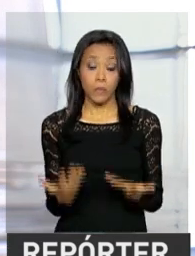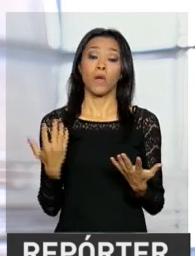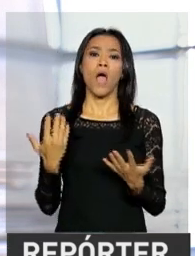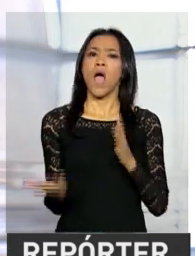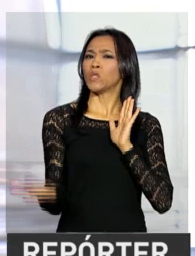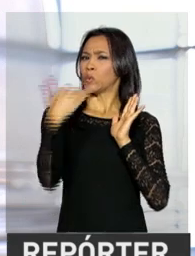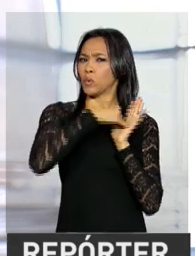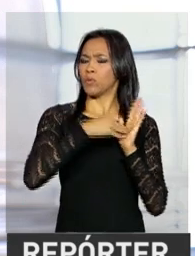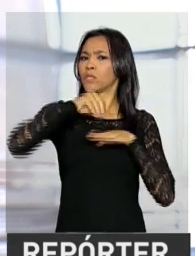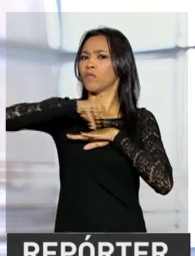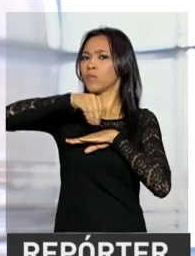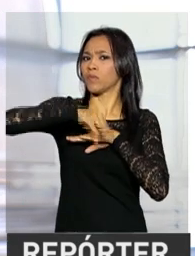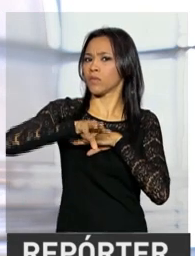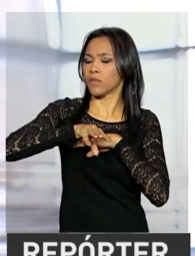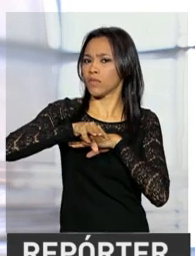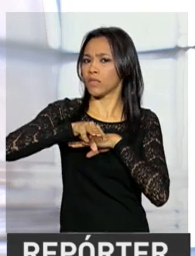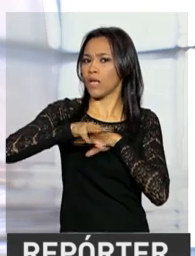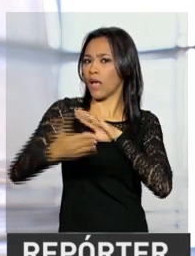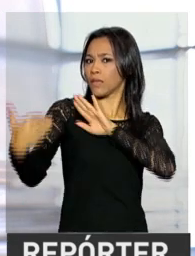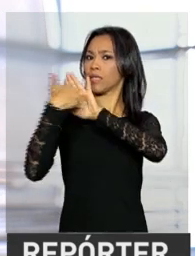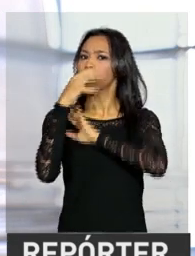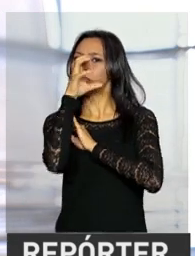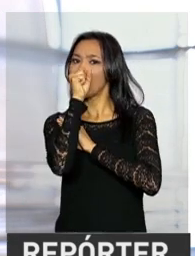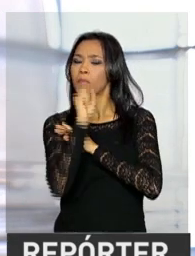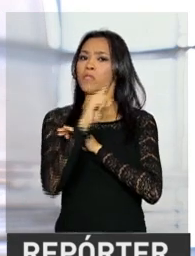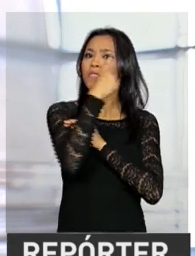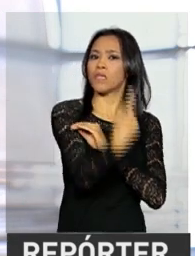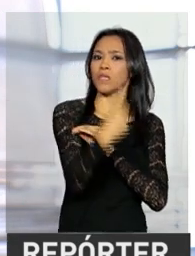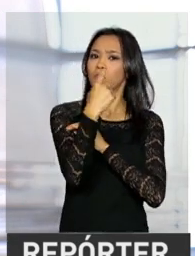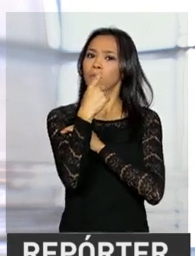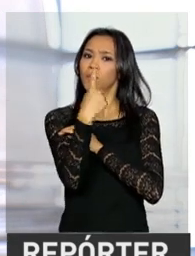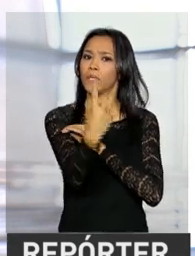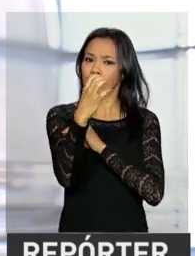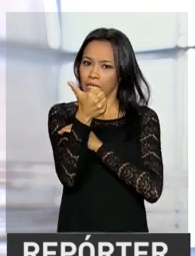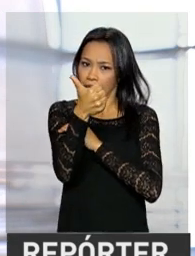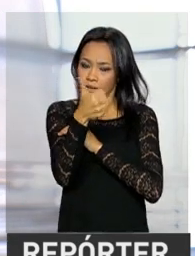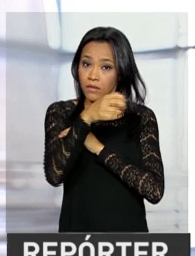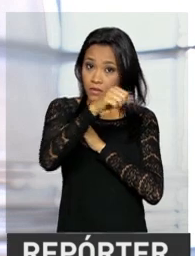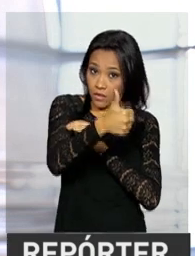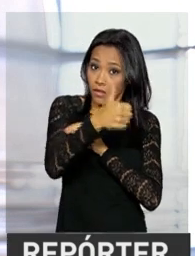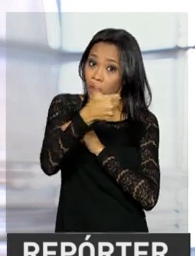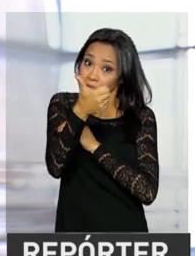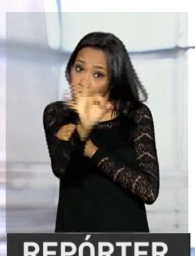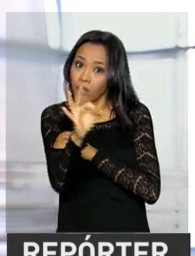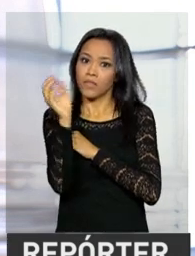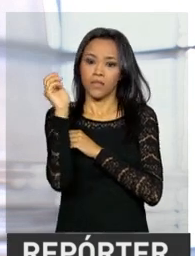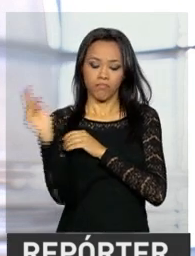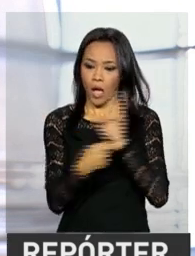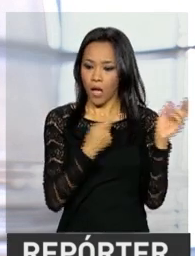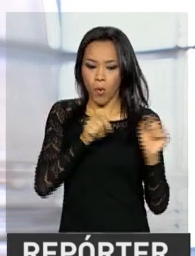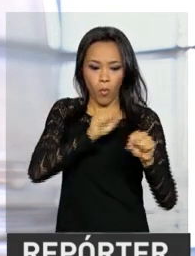últimas atualizações até sábado 110 incêndios florestais ainda estavam ativos no